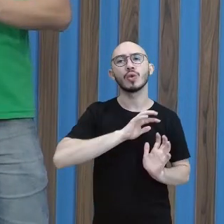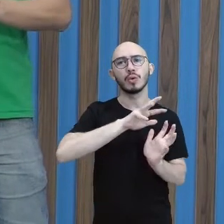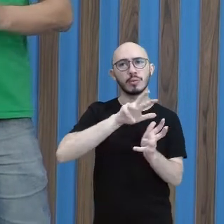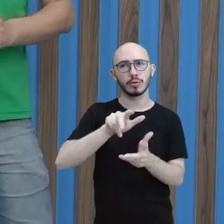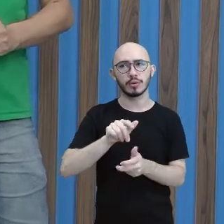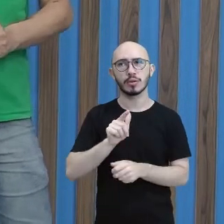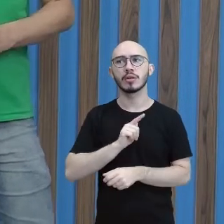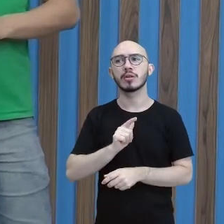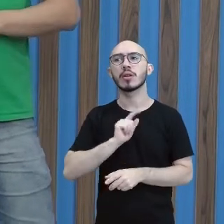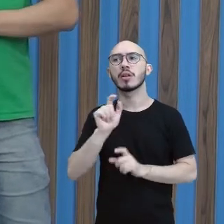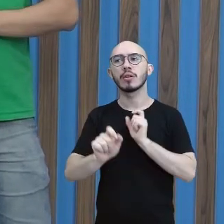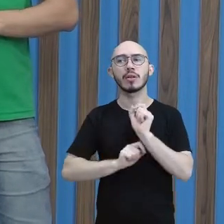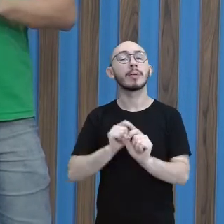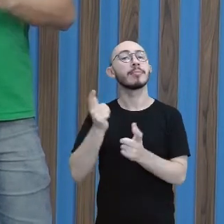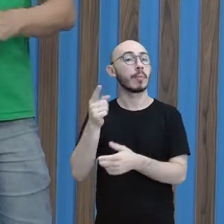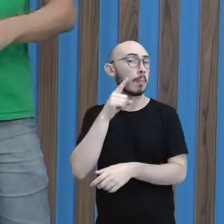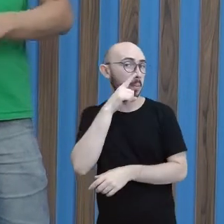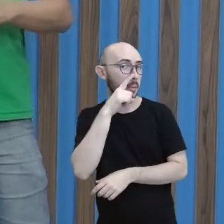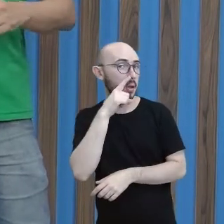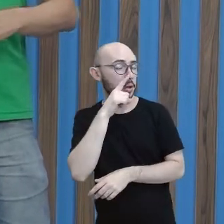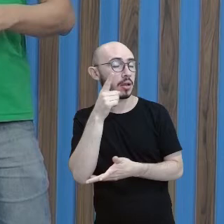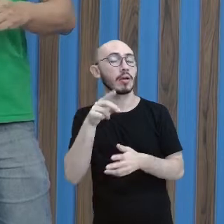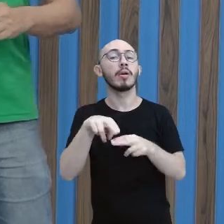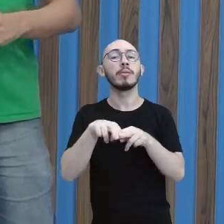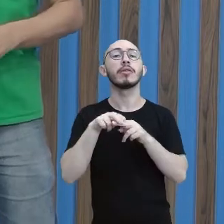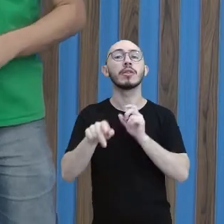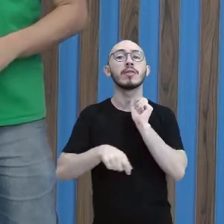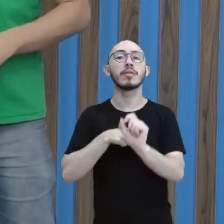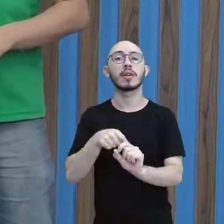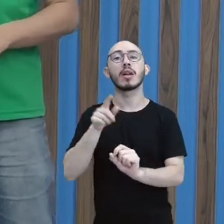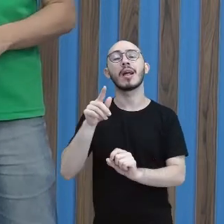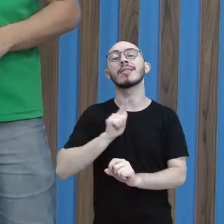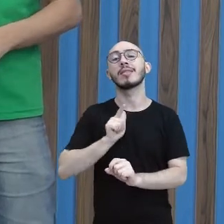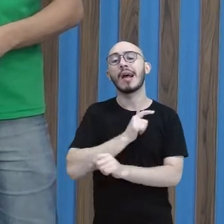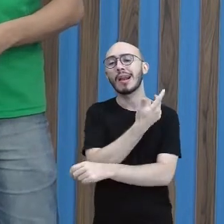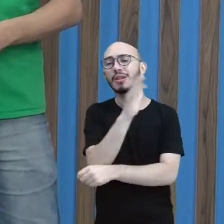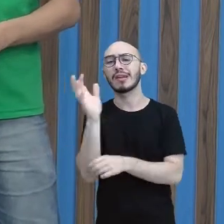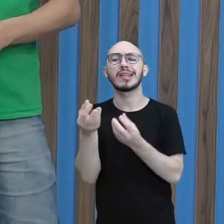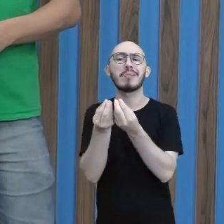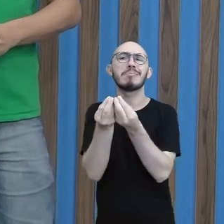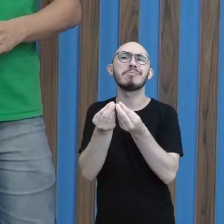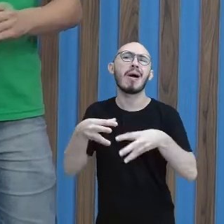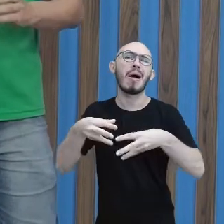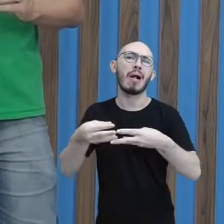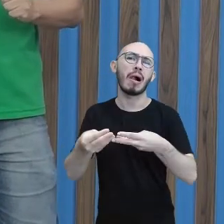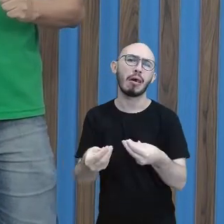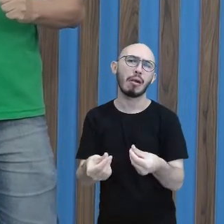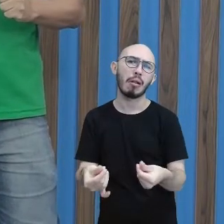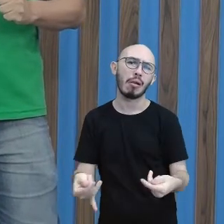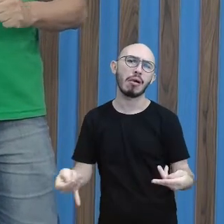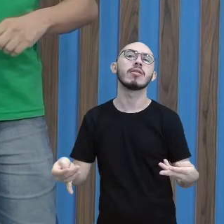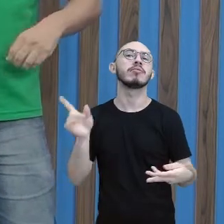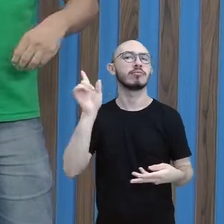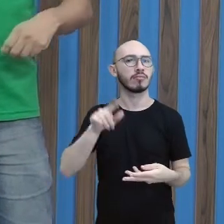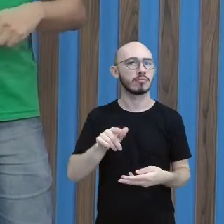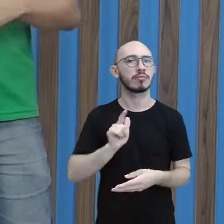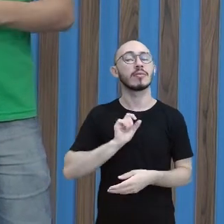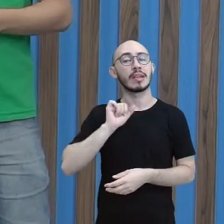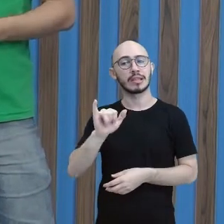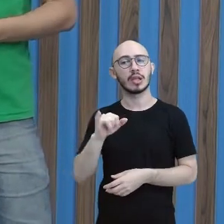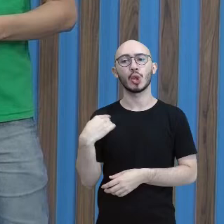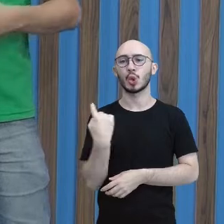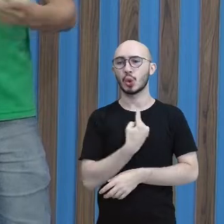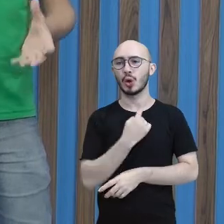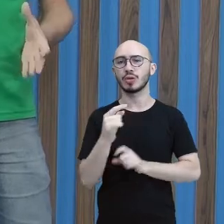veem, elas estão em risco por conta do processo de degradação ambiental, né? Então, quer dizer, quanto mais a